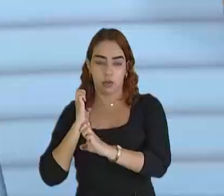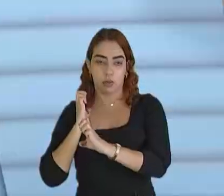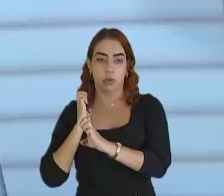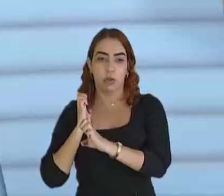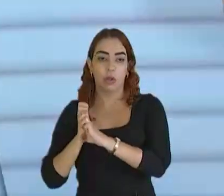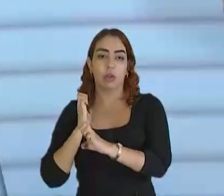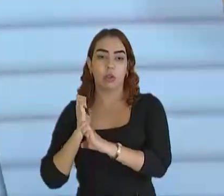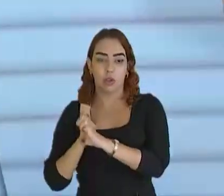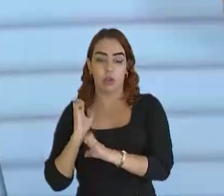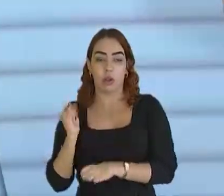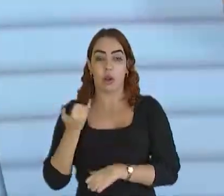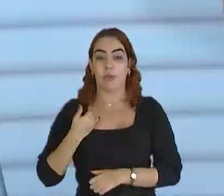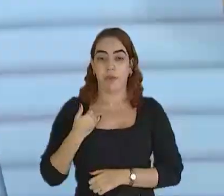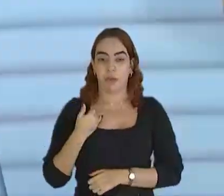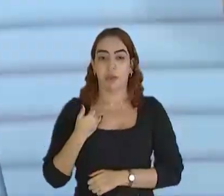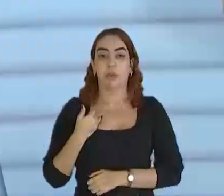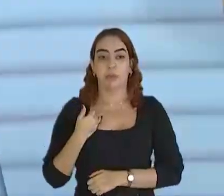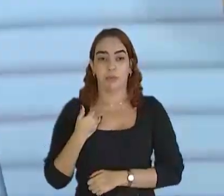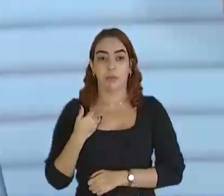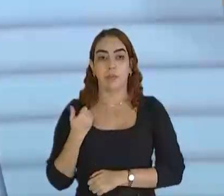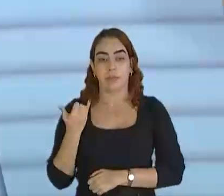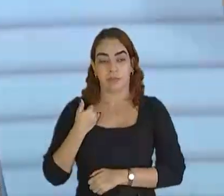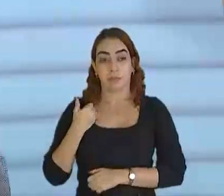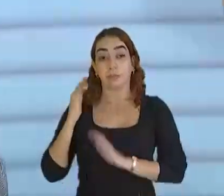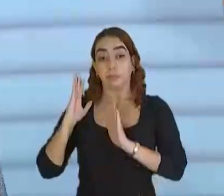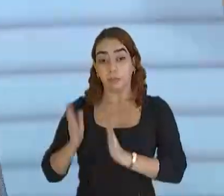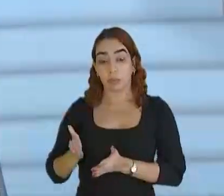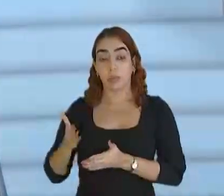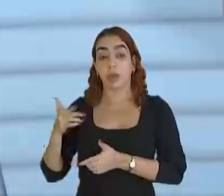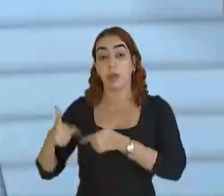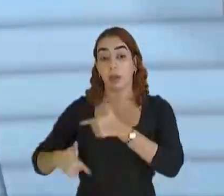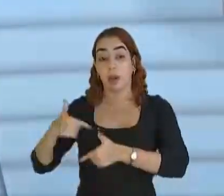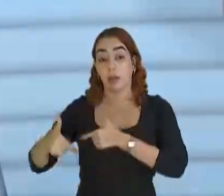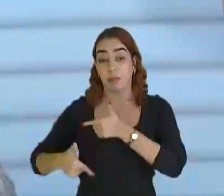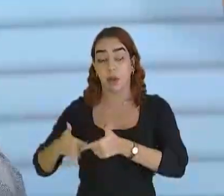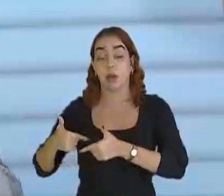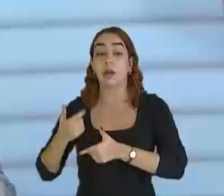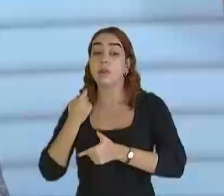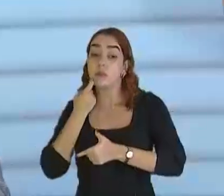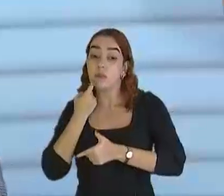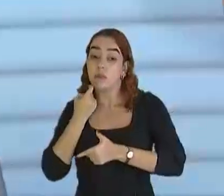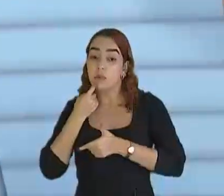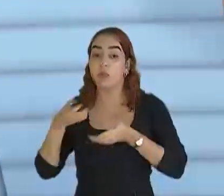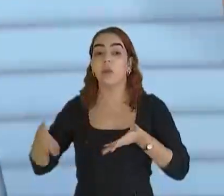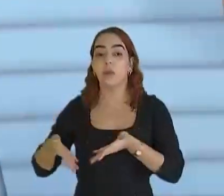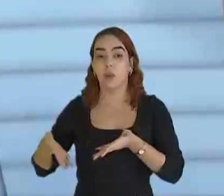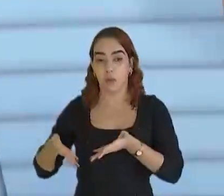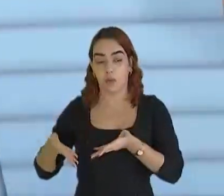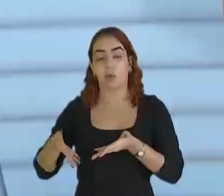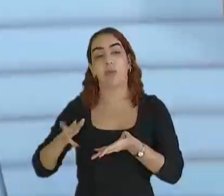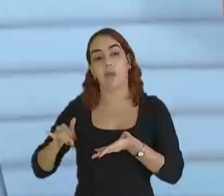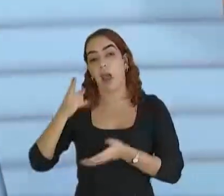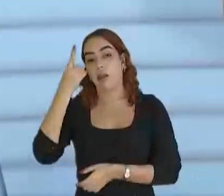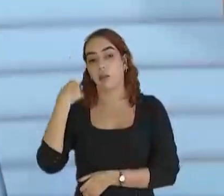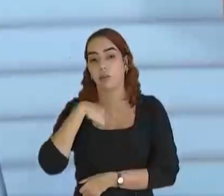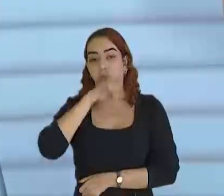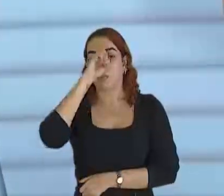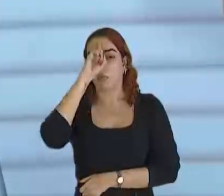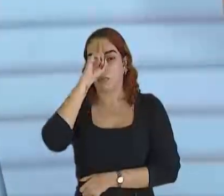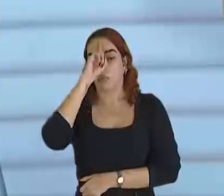que o engenheiro nos deu ontem é que estão trabalhando a partir de hoje, né, 24 horas por dia,